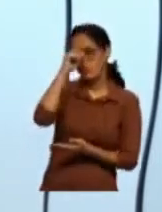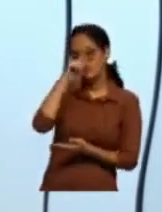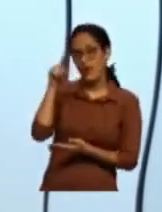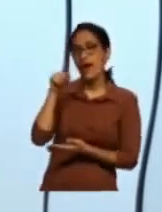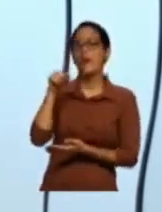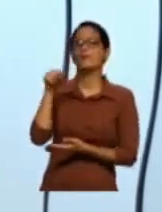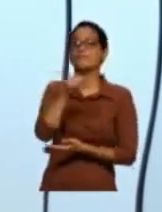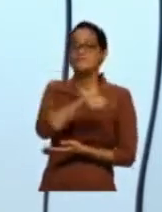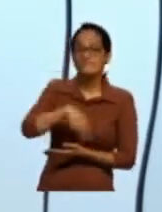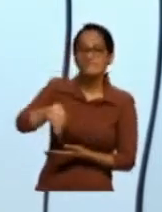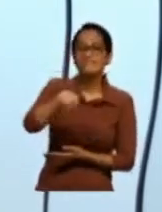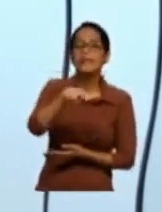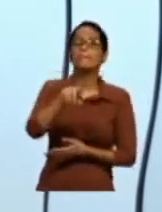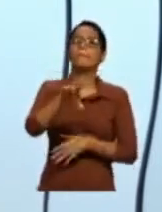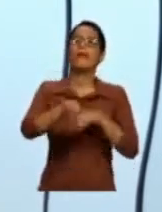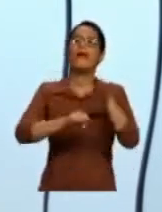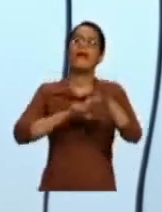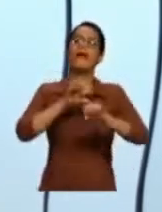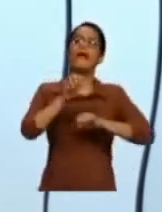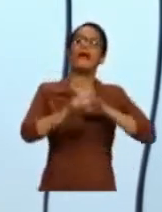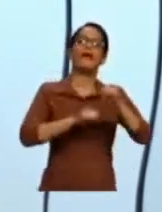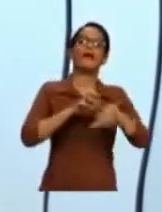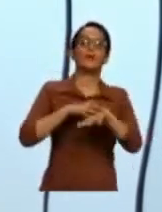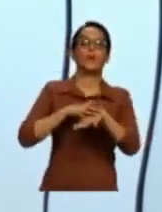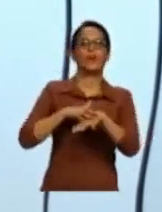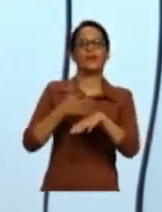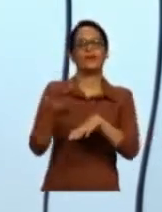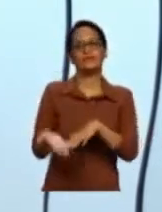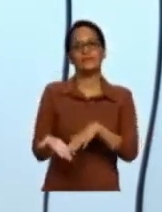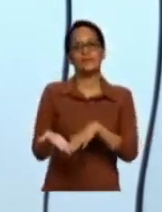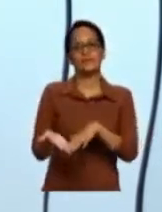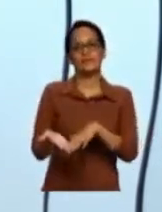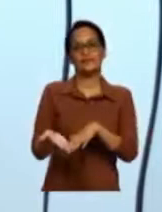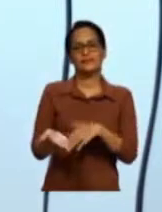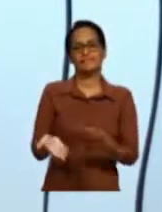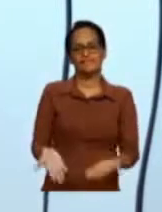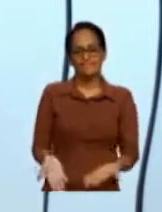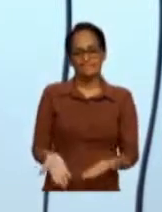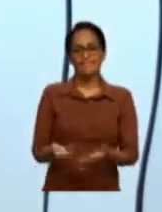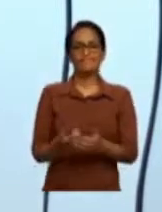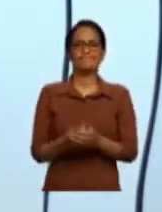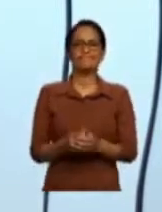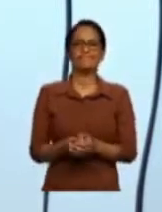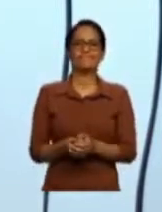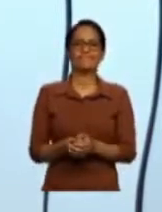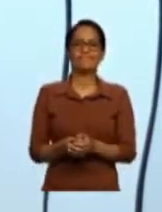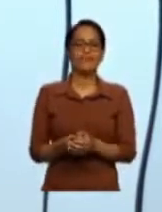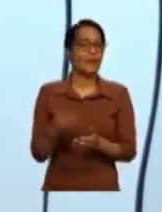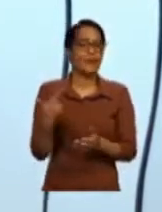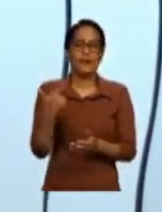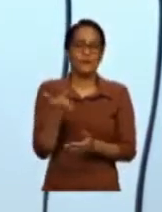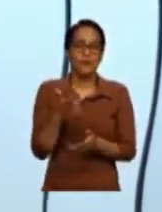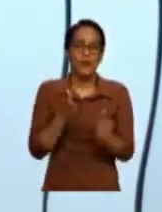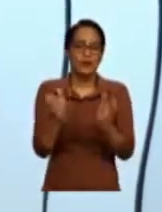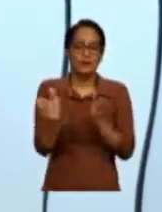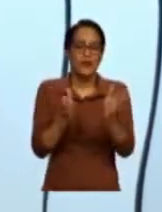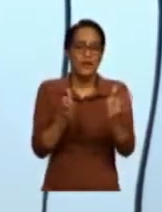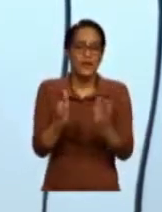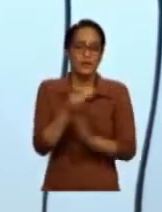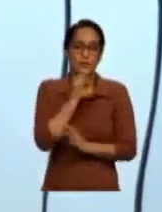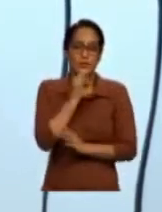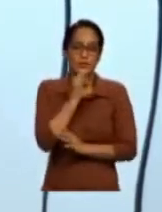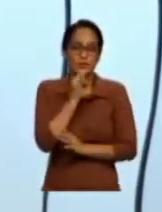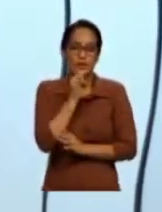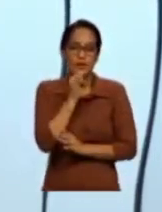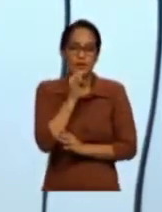mais suscetíveis a esse tipo de doença. E com isso, ela não vai ter acesso, por exemplo,